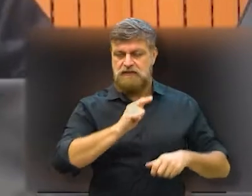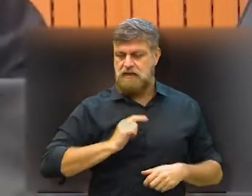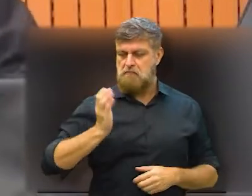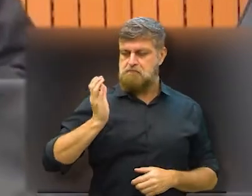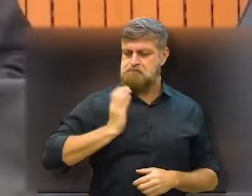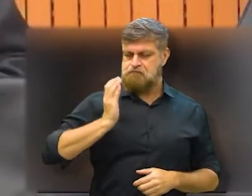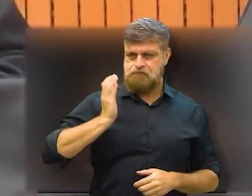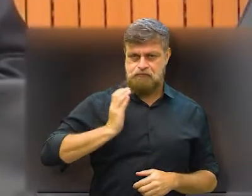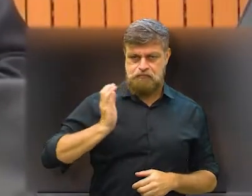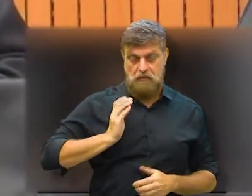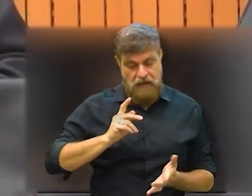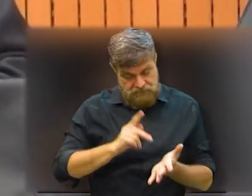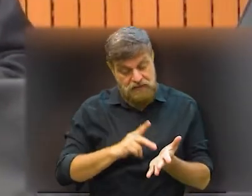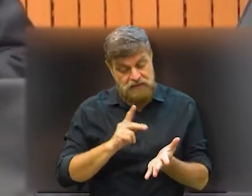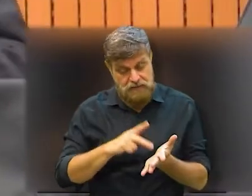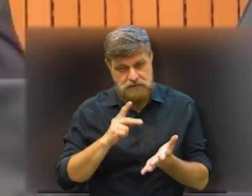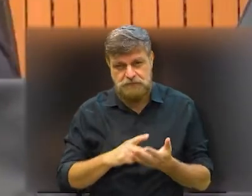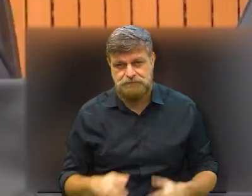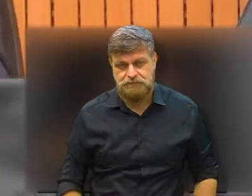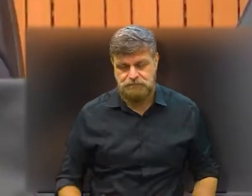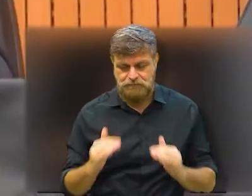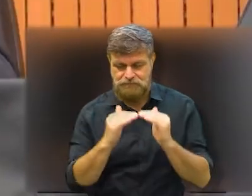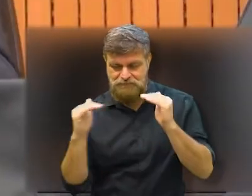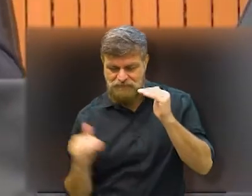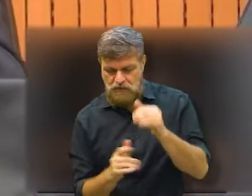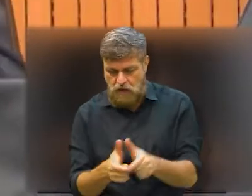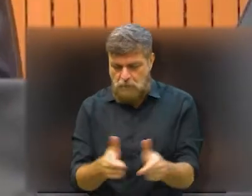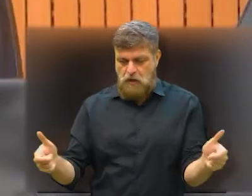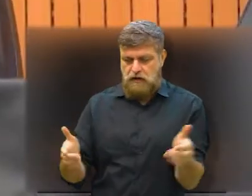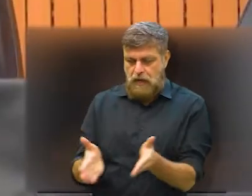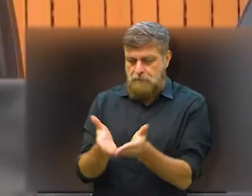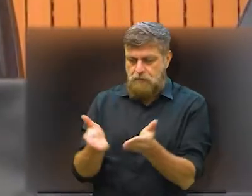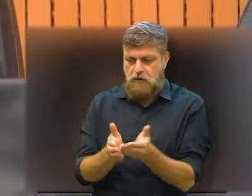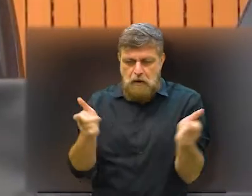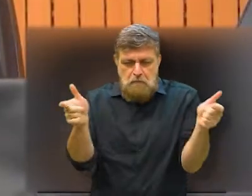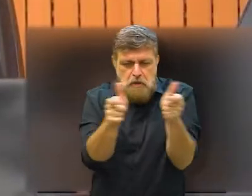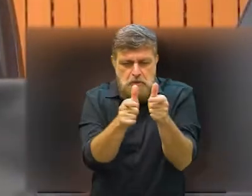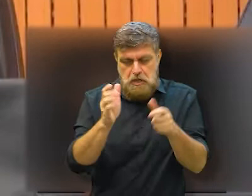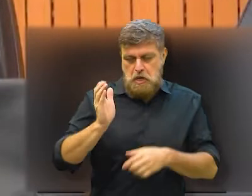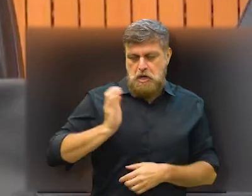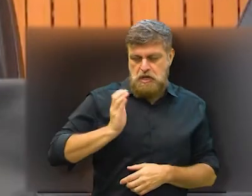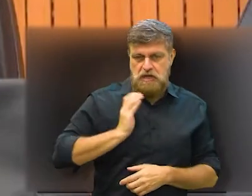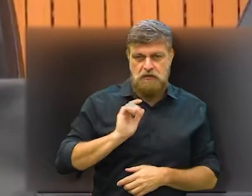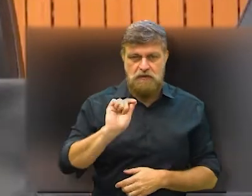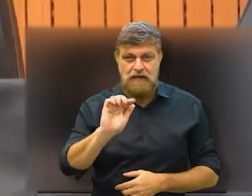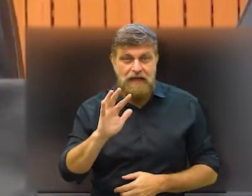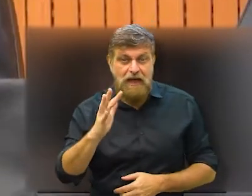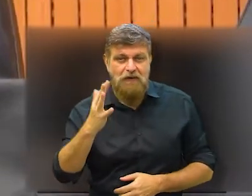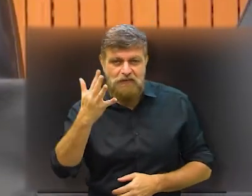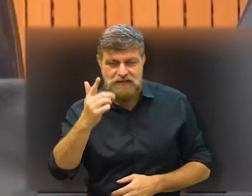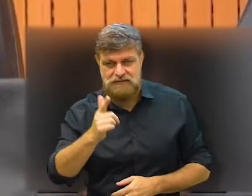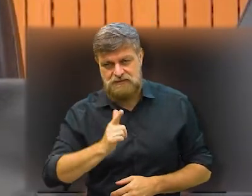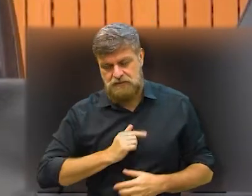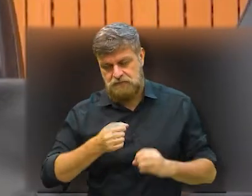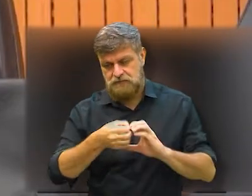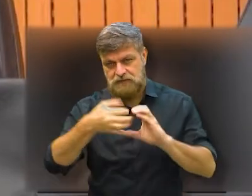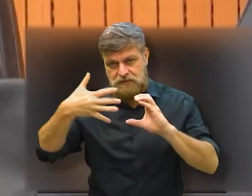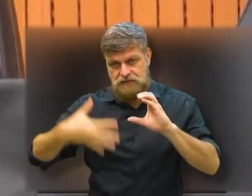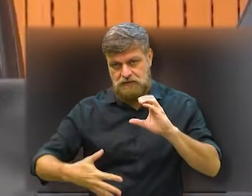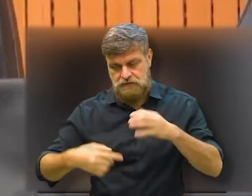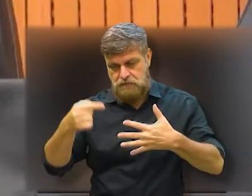com muito dinheiro. A verdade é essa. Essa diferença, eu creio, que causa, em alguns